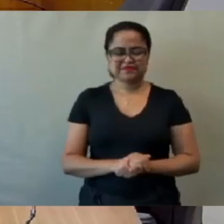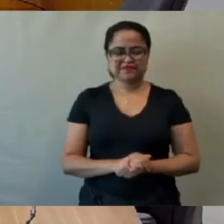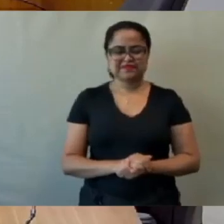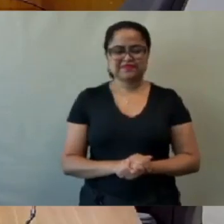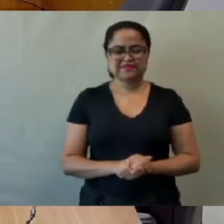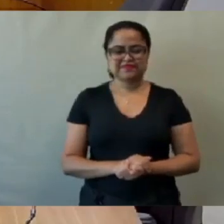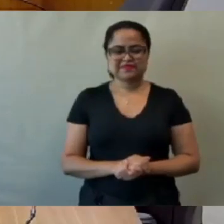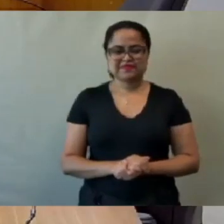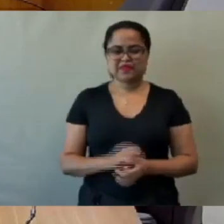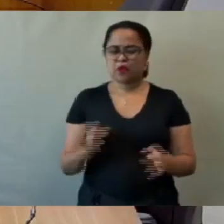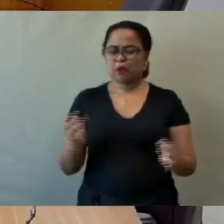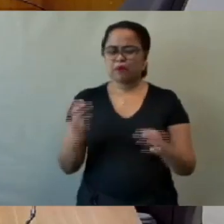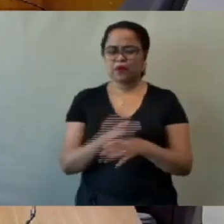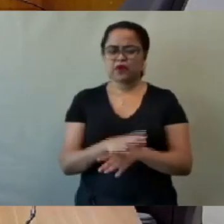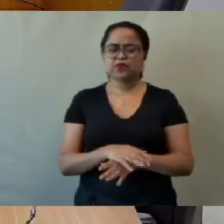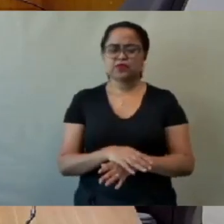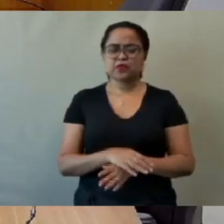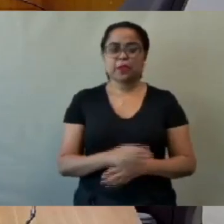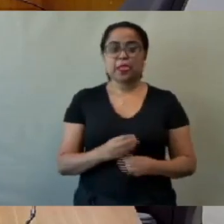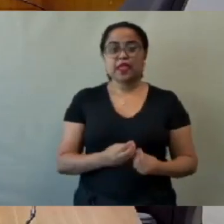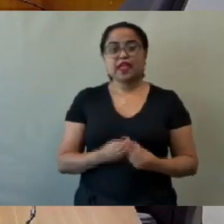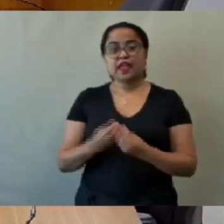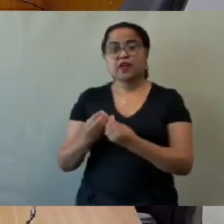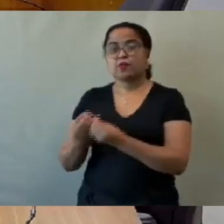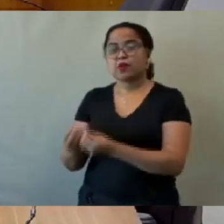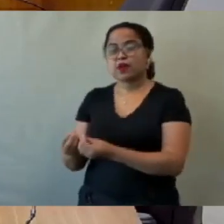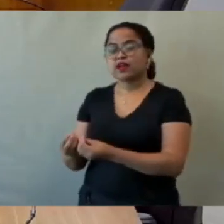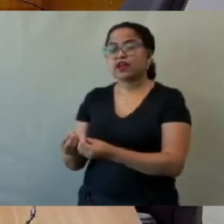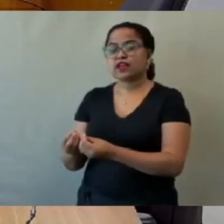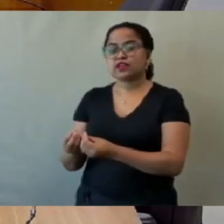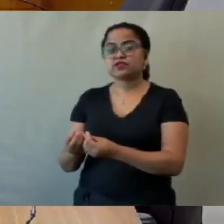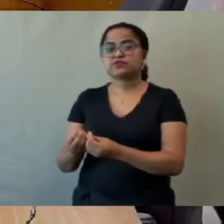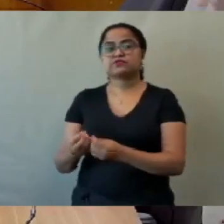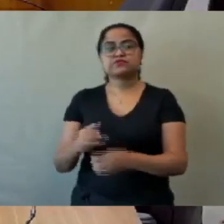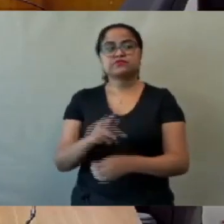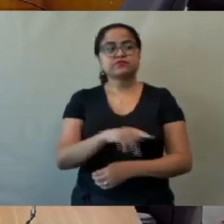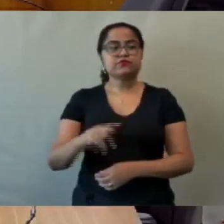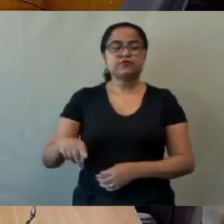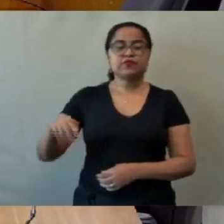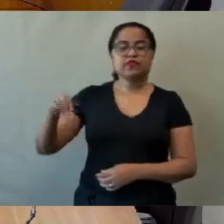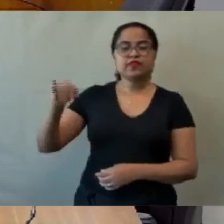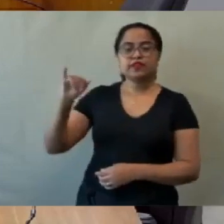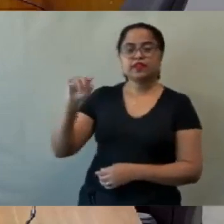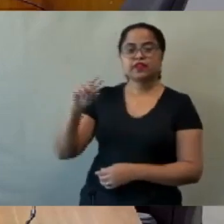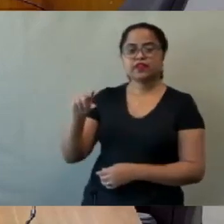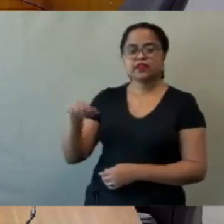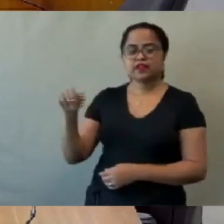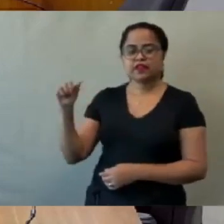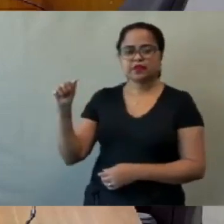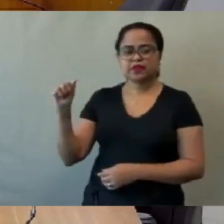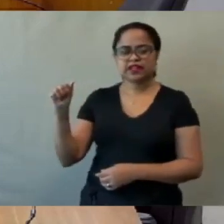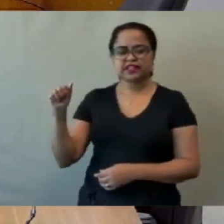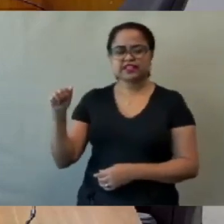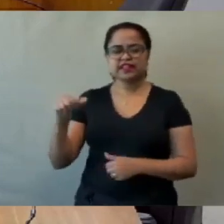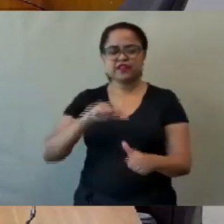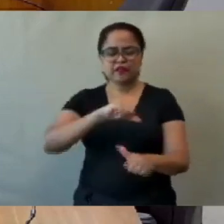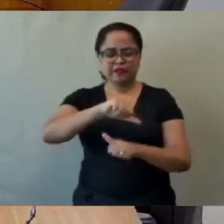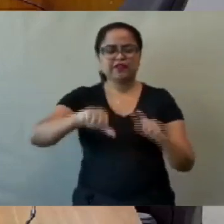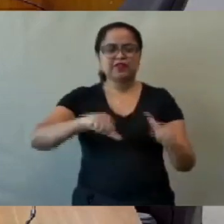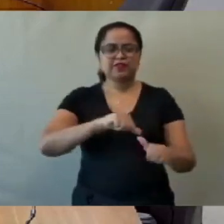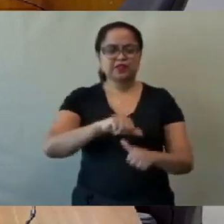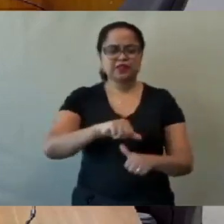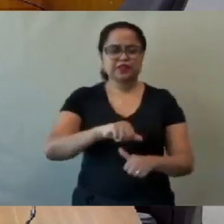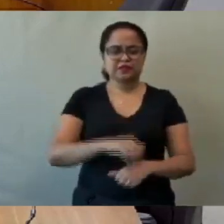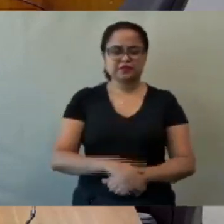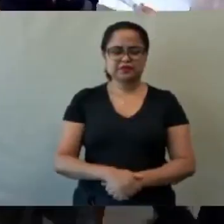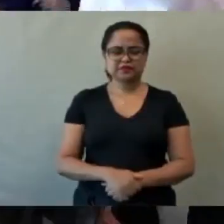Então, pronto. Então, já vou passar a presidência para a Isa e... vou trocar. Isso. Deixa eu passar